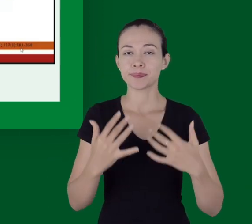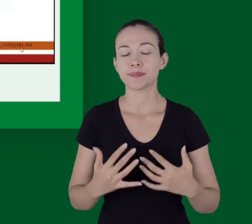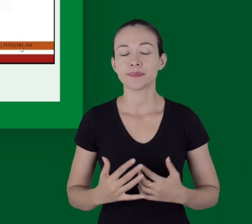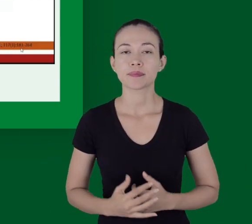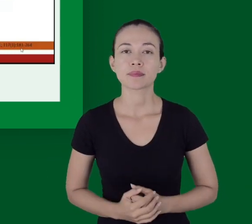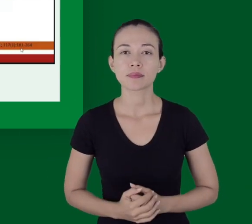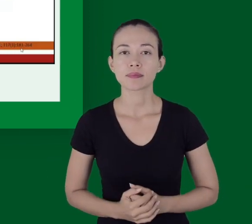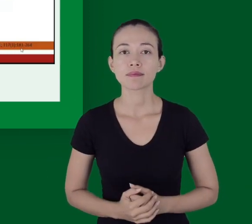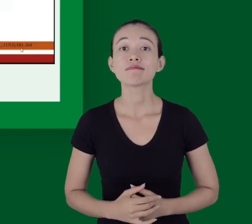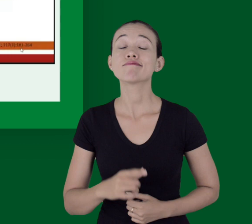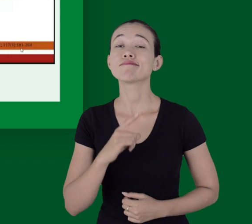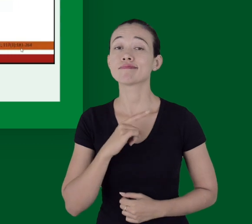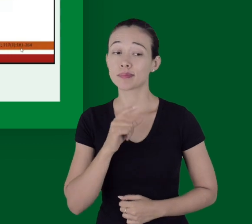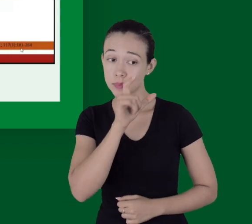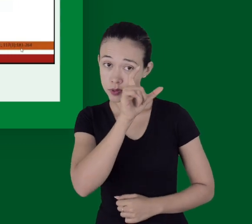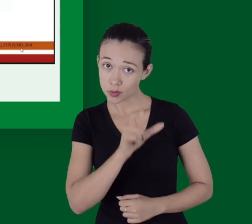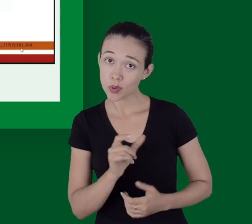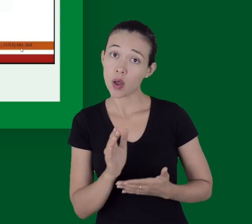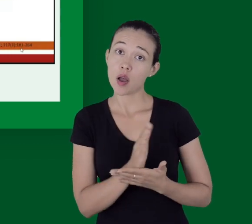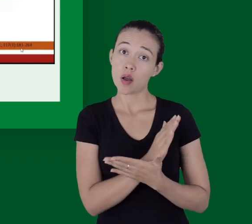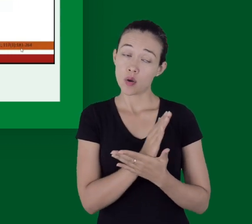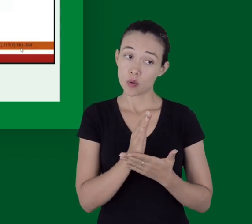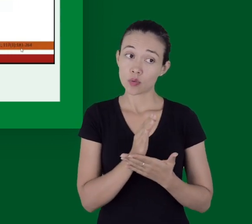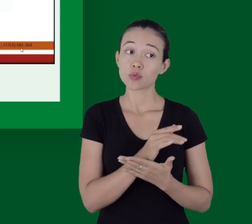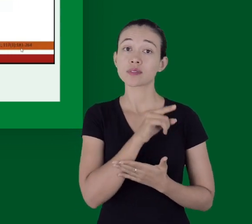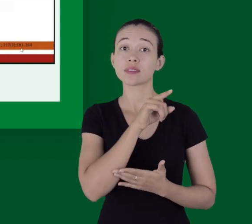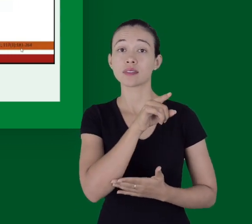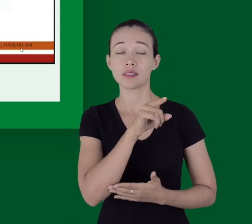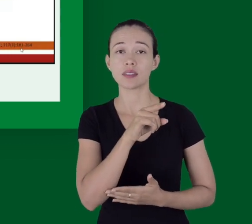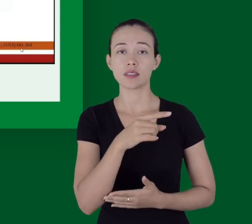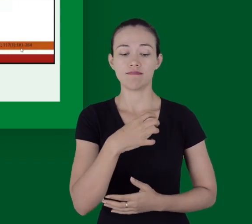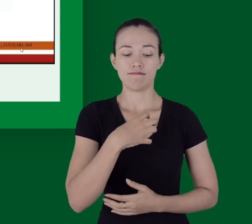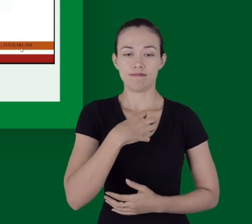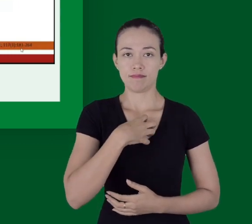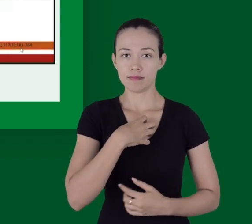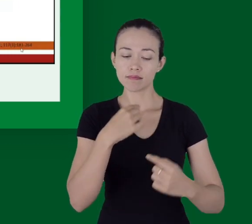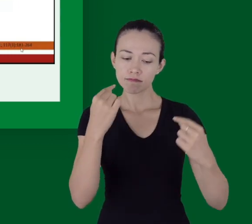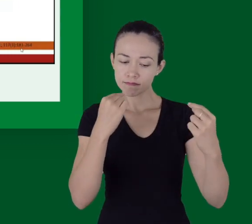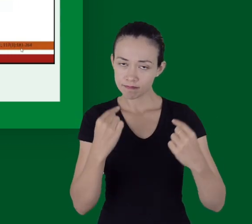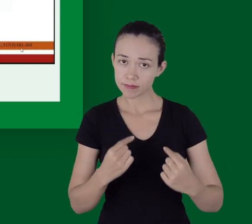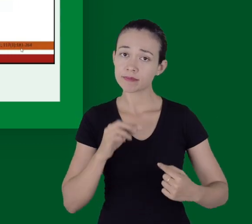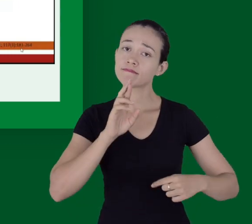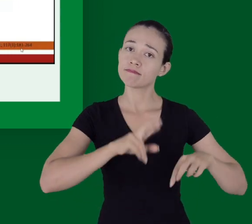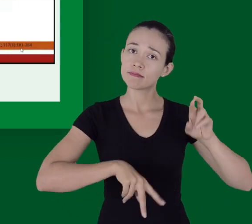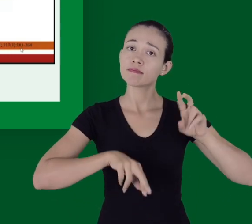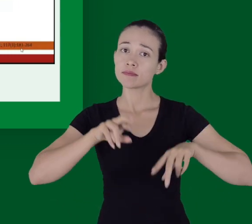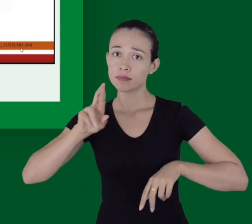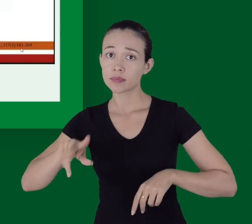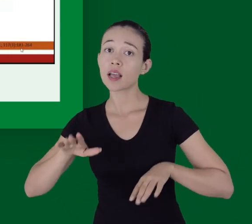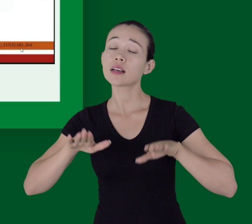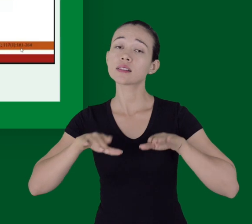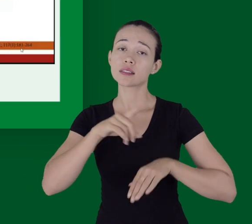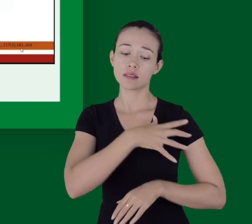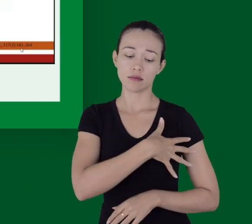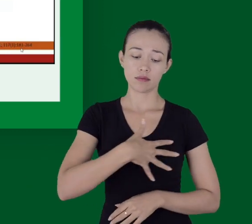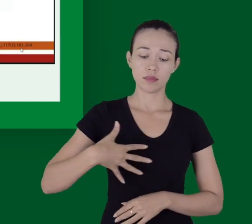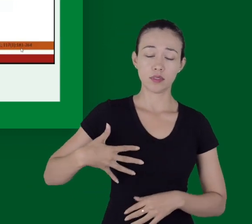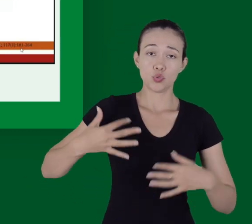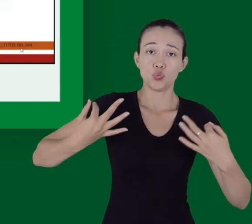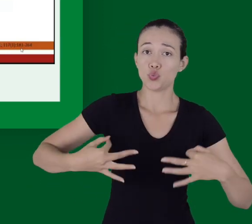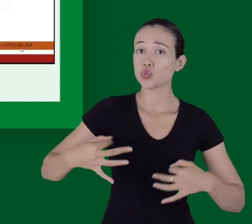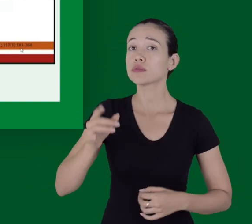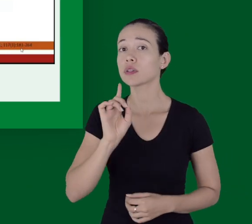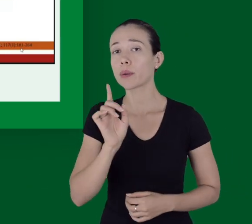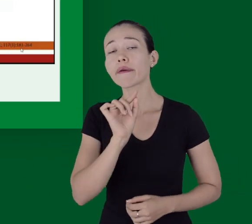que tem alguns pacientes, alguns tipos de paciente, que eles evoluem de forma atípica, com outros sintomas até não tendo